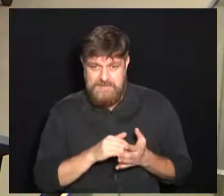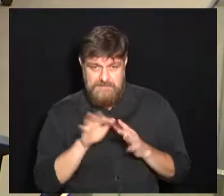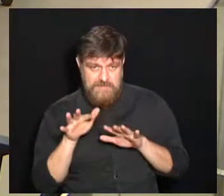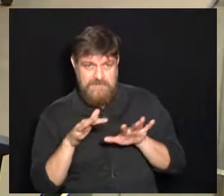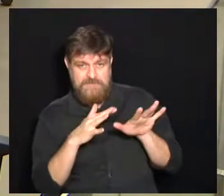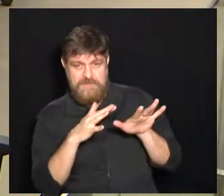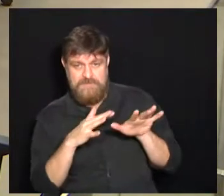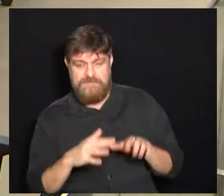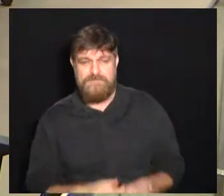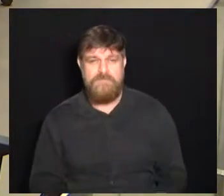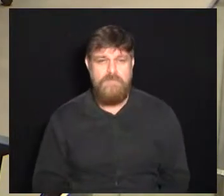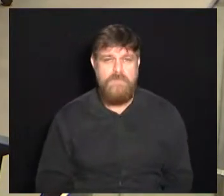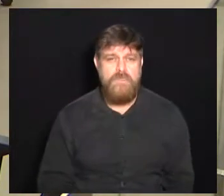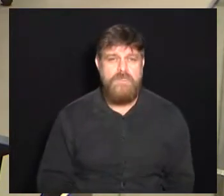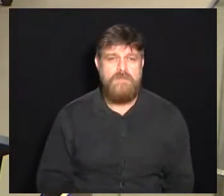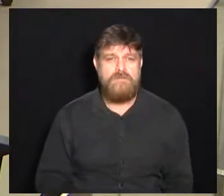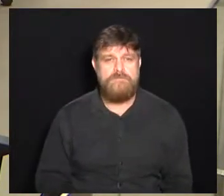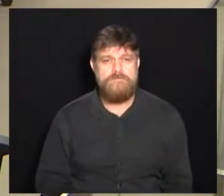Bom,